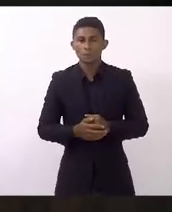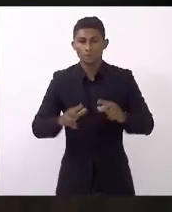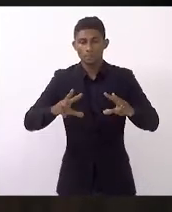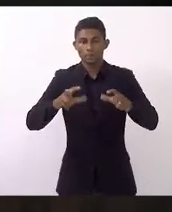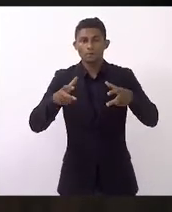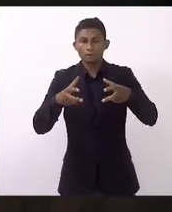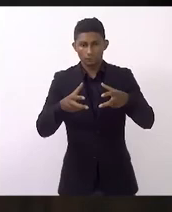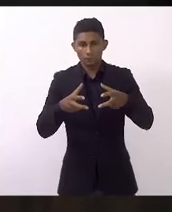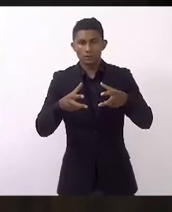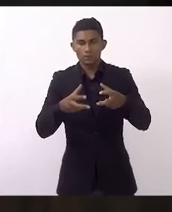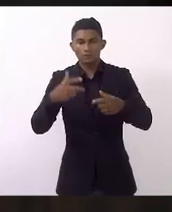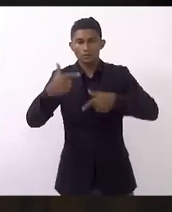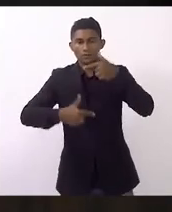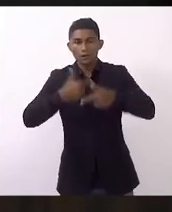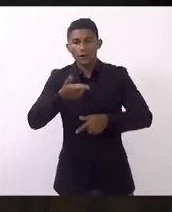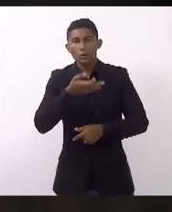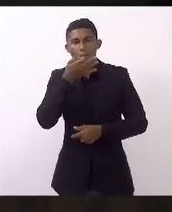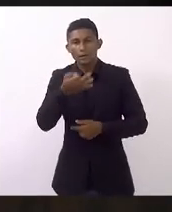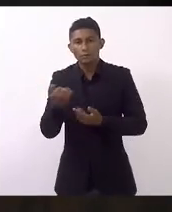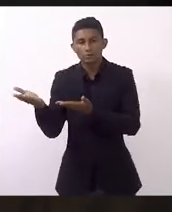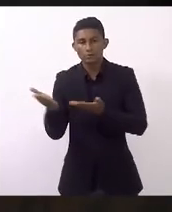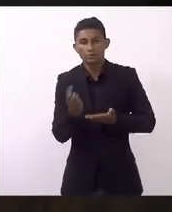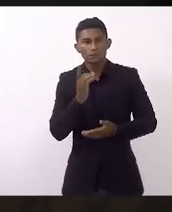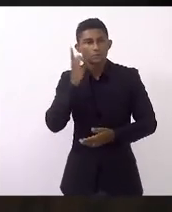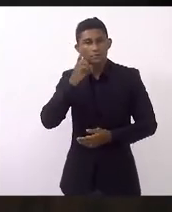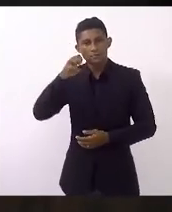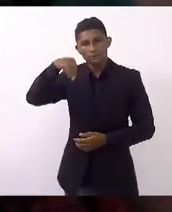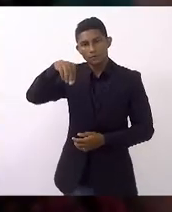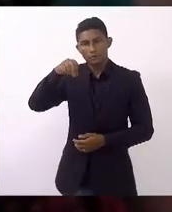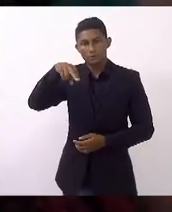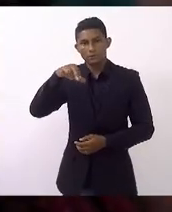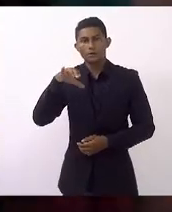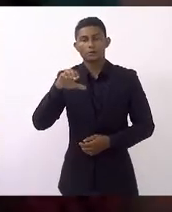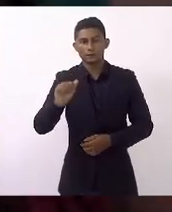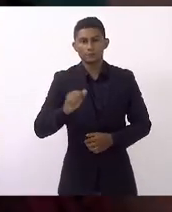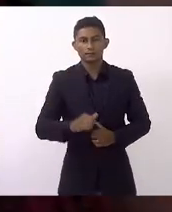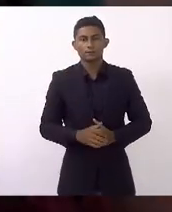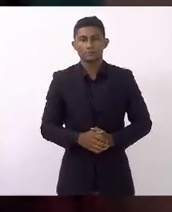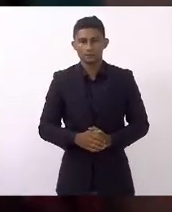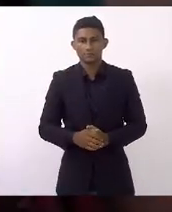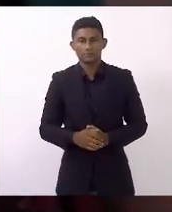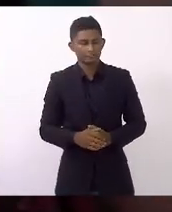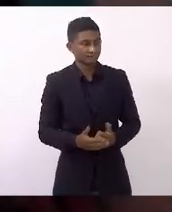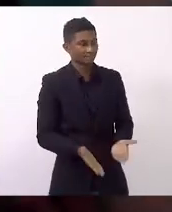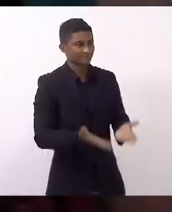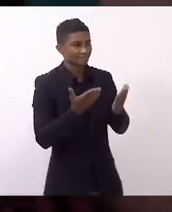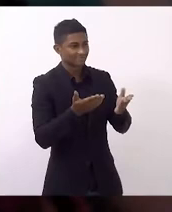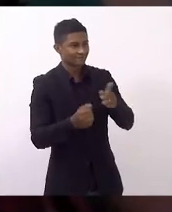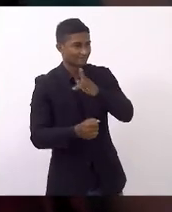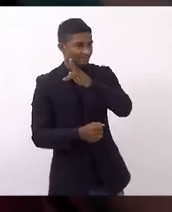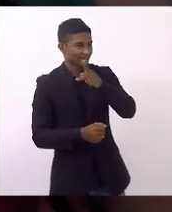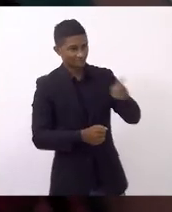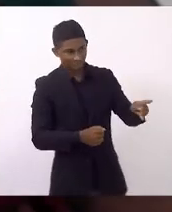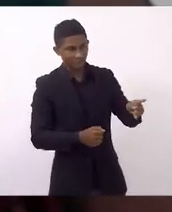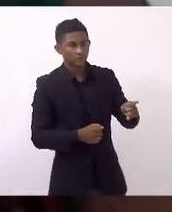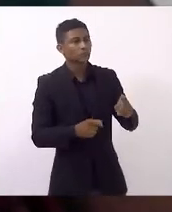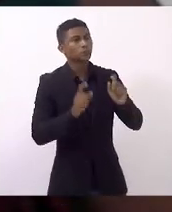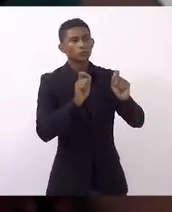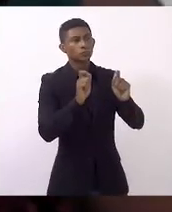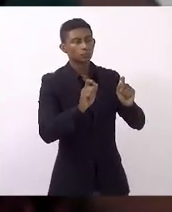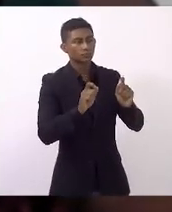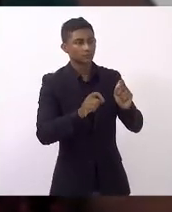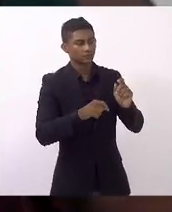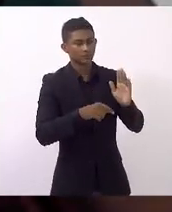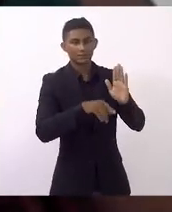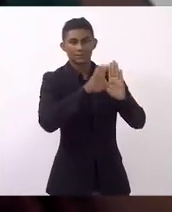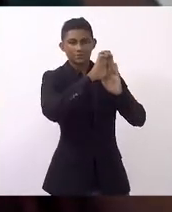pela comissão de trabalho, deputada Mônica Francisco. Presidente, Presidente, trata-se da análise das